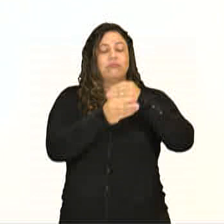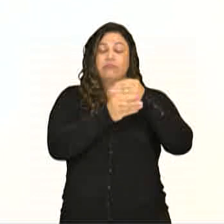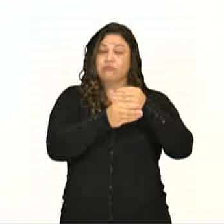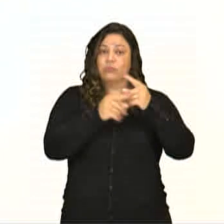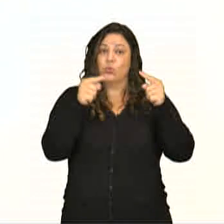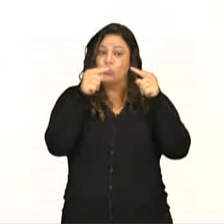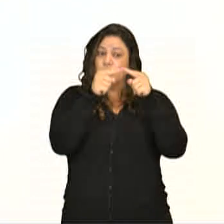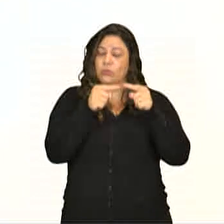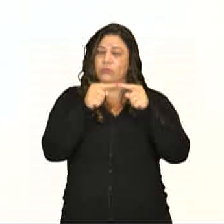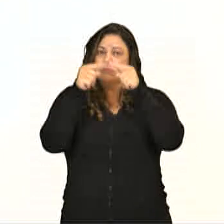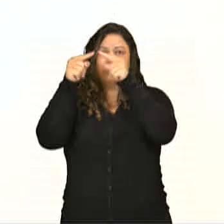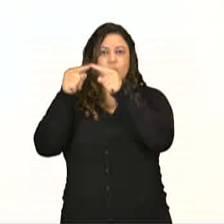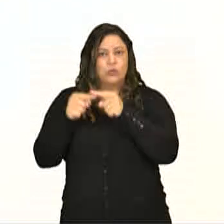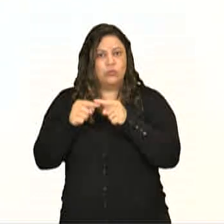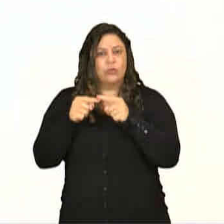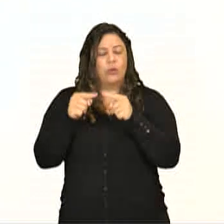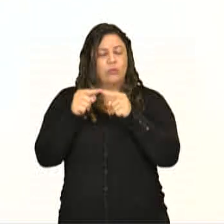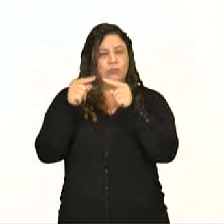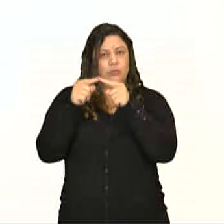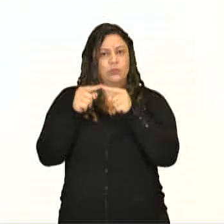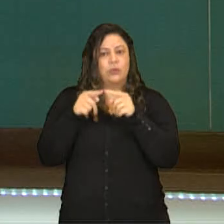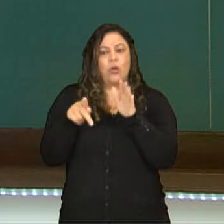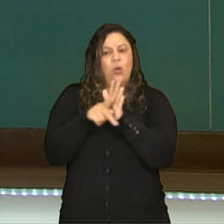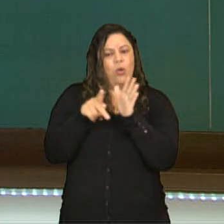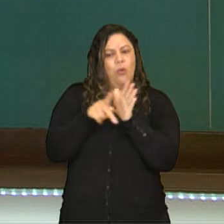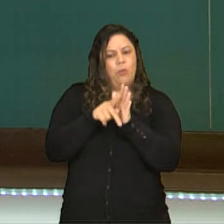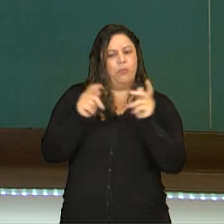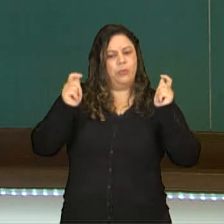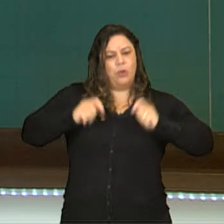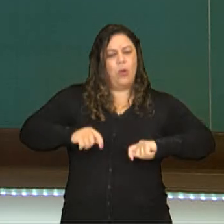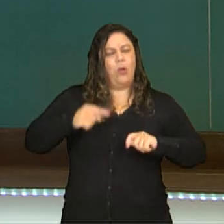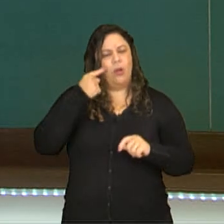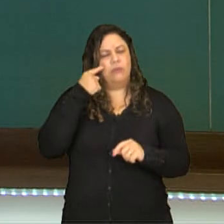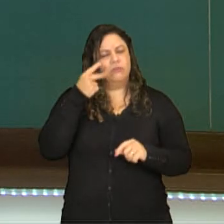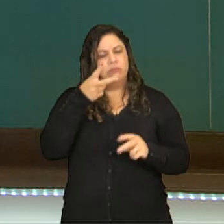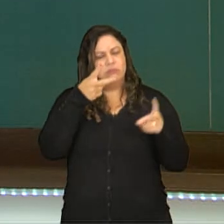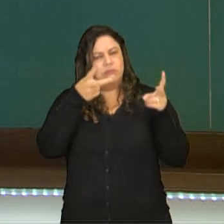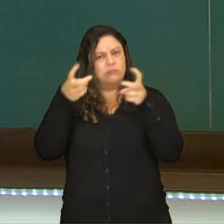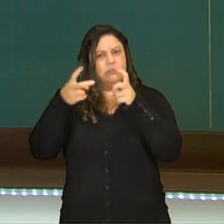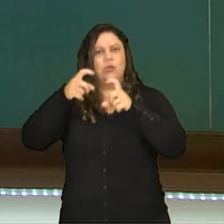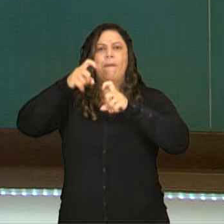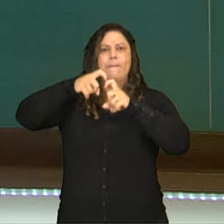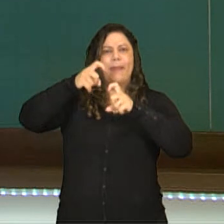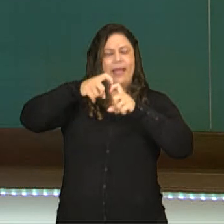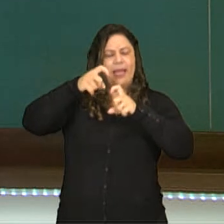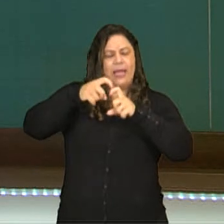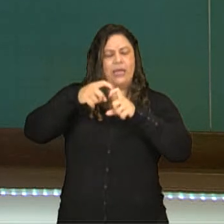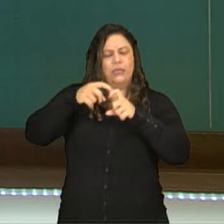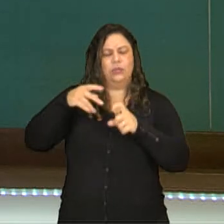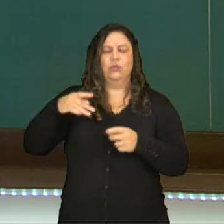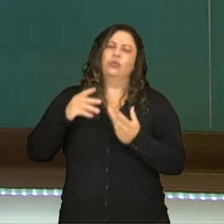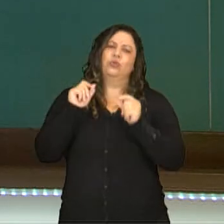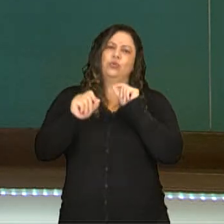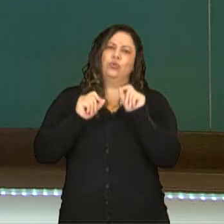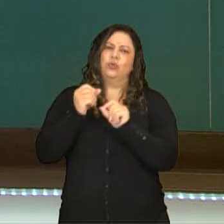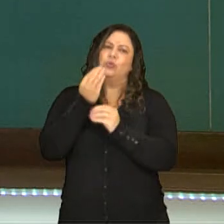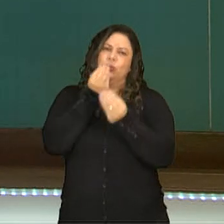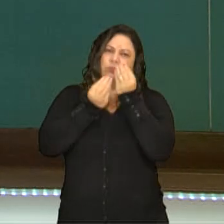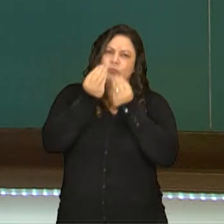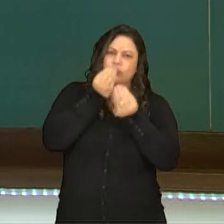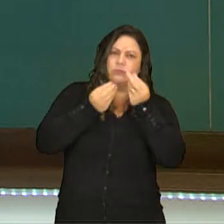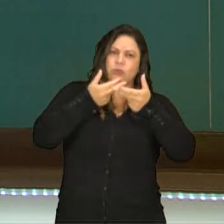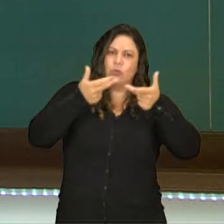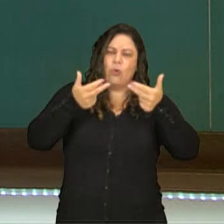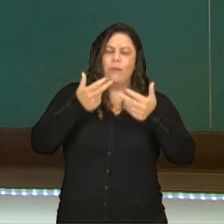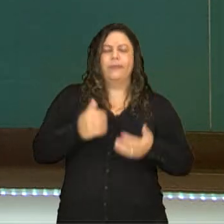complementam sob o ponto de vista nutricional, gente. Não é apenas ali no seu prato basiquinho que os dois